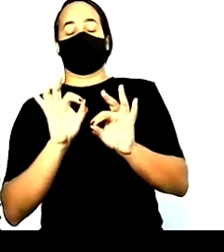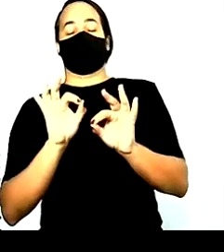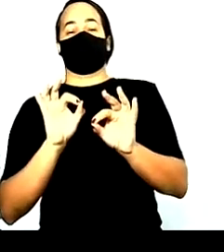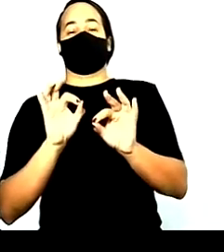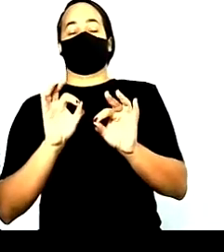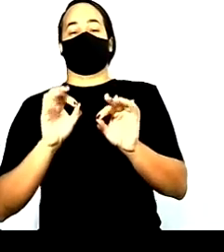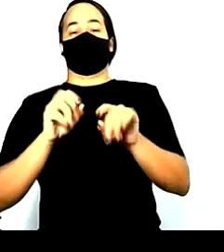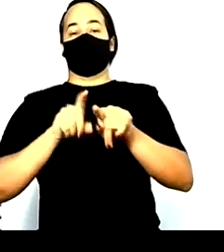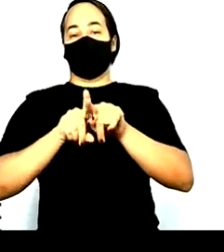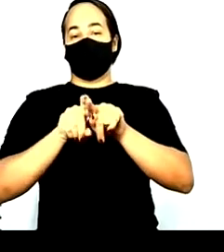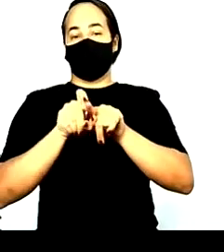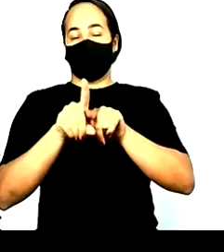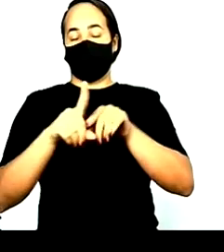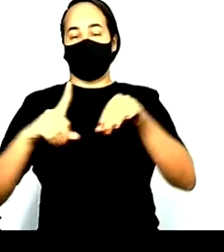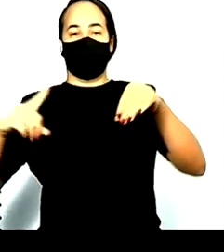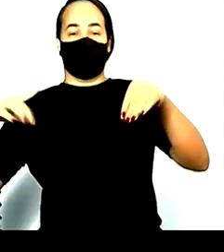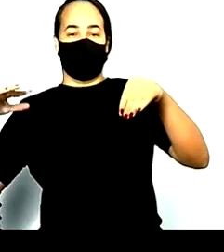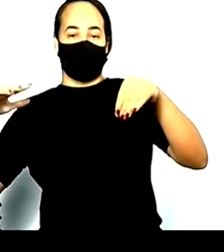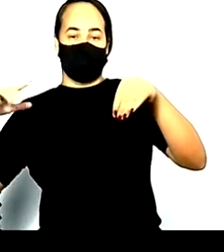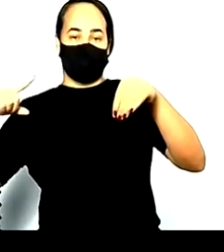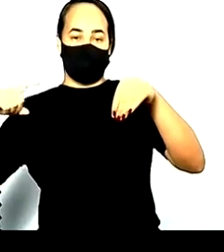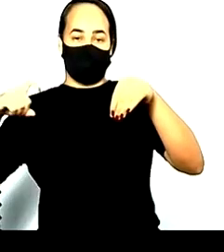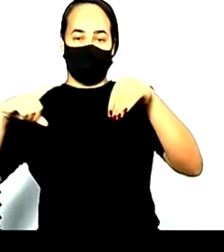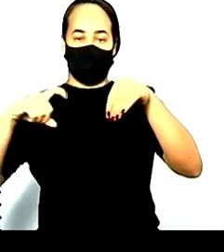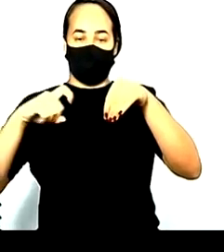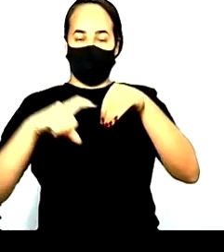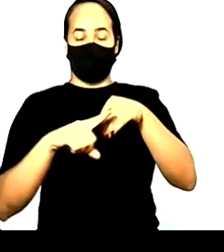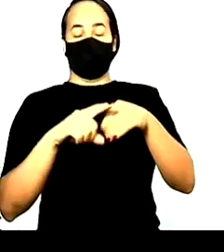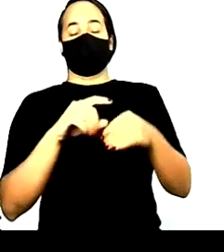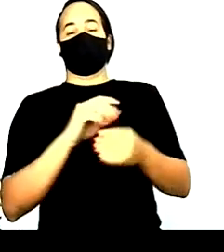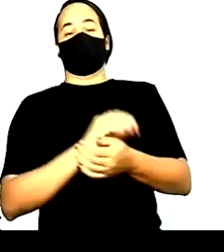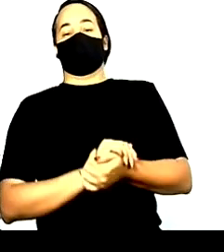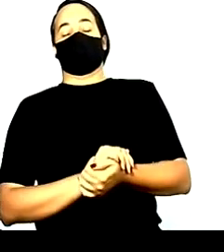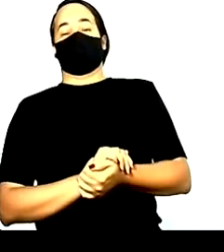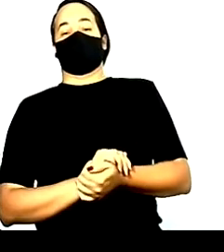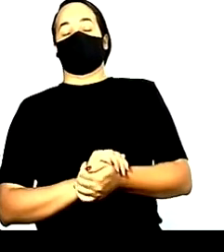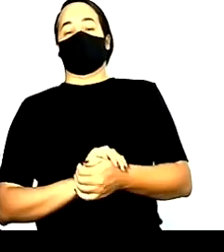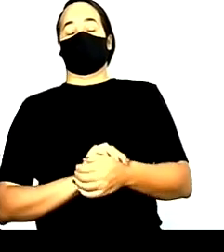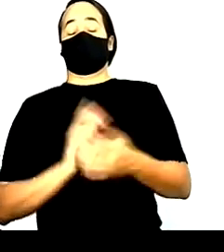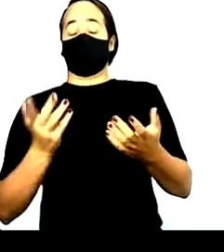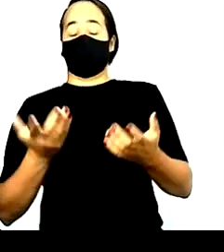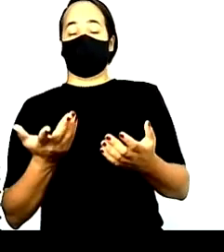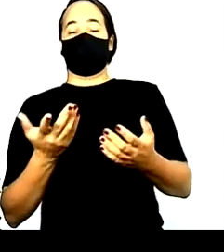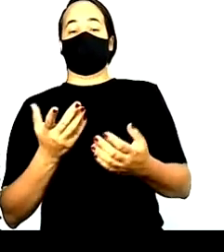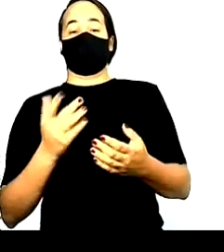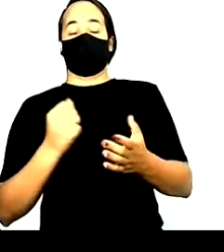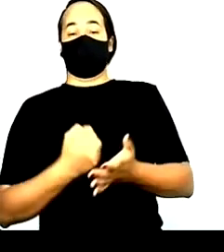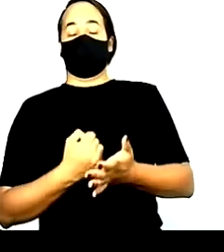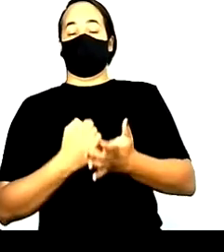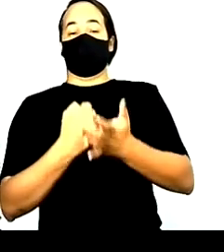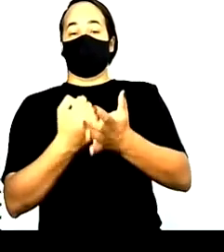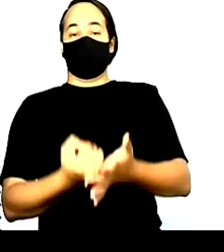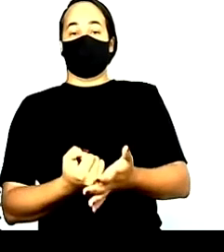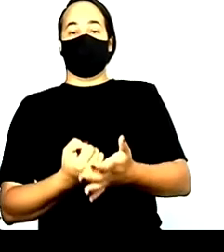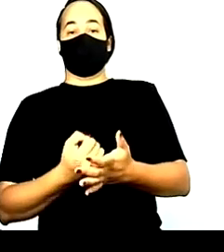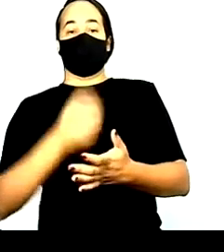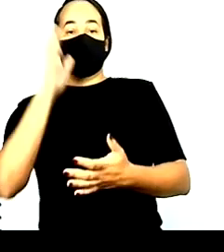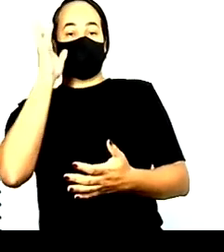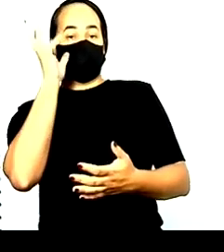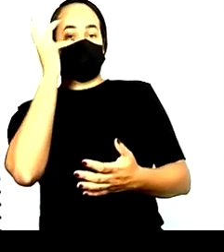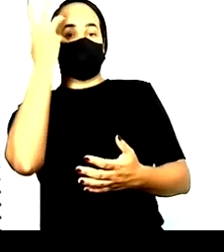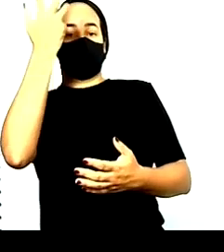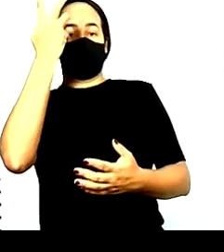Quarto, oferece a esse embrião condições para seu desenvolvimento. E 5, executa a atividade